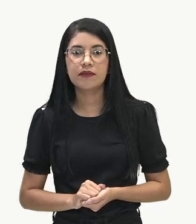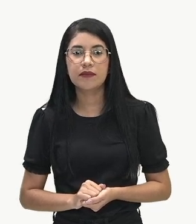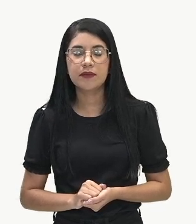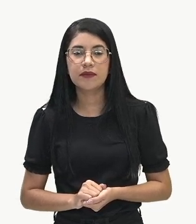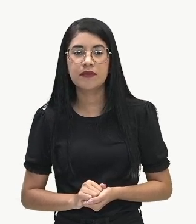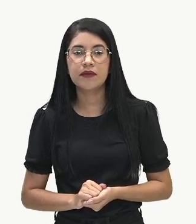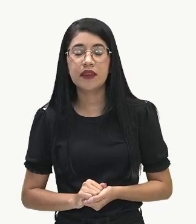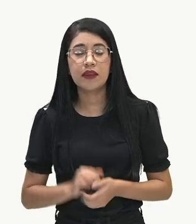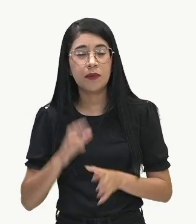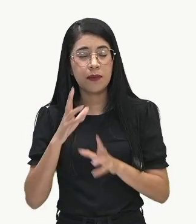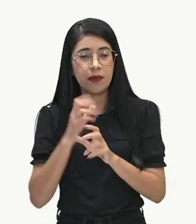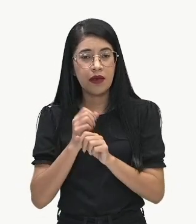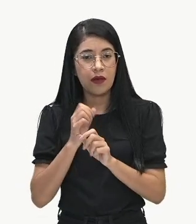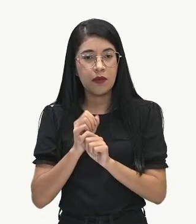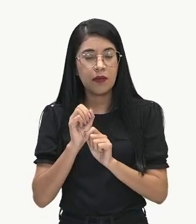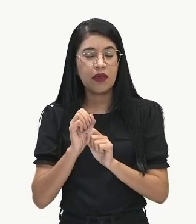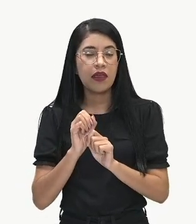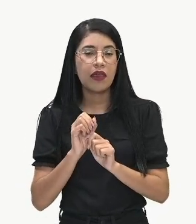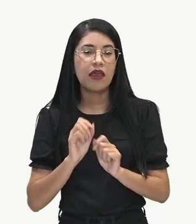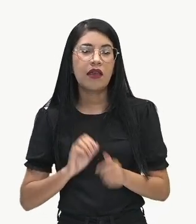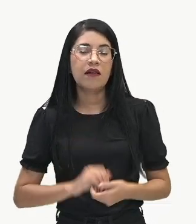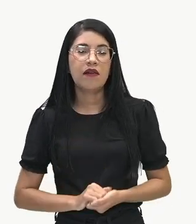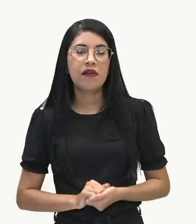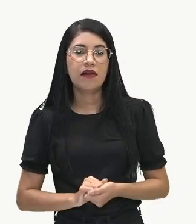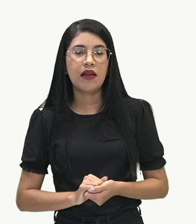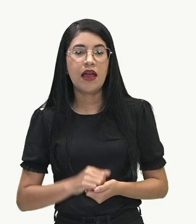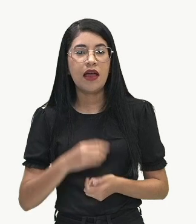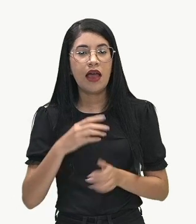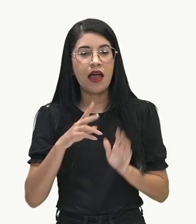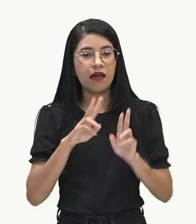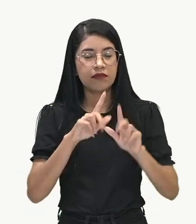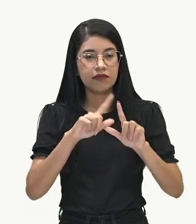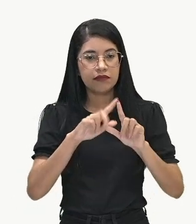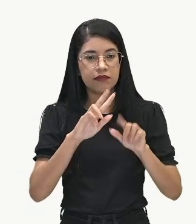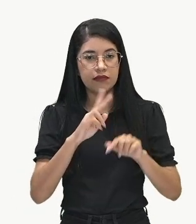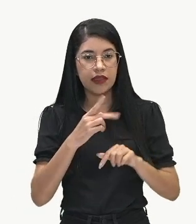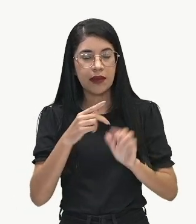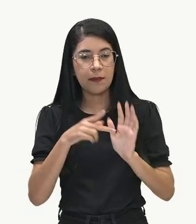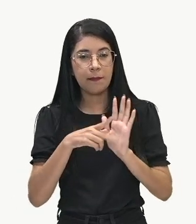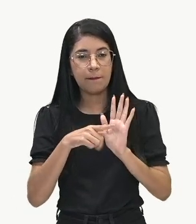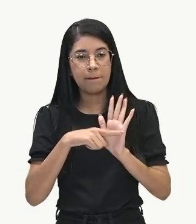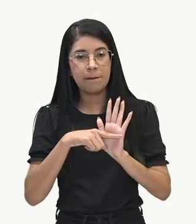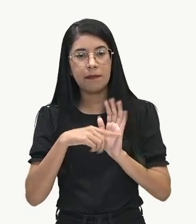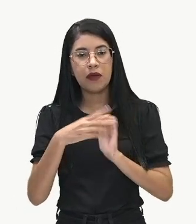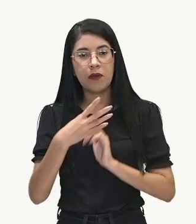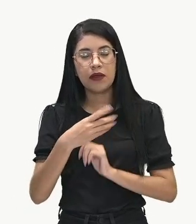gente calculou que a variação de entalpia do produto vai ser 411 menos